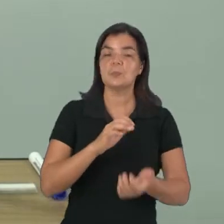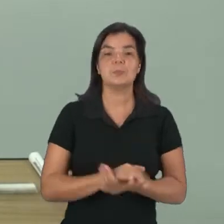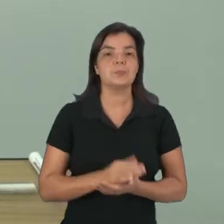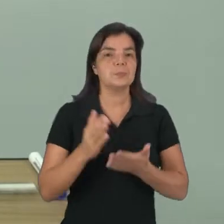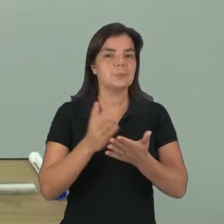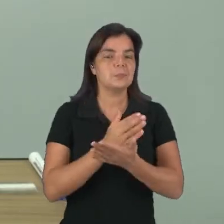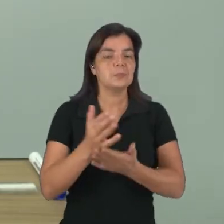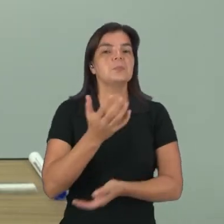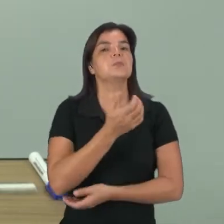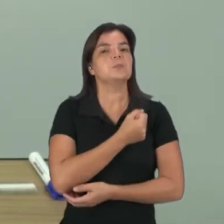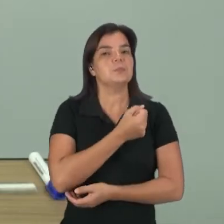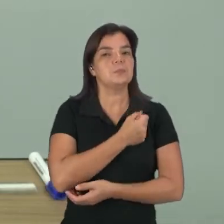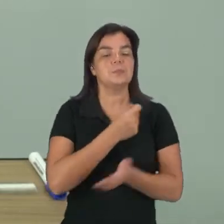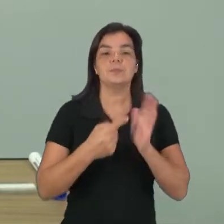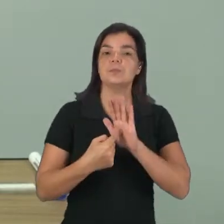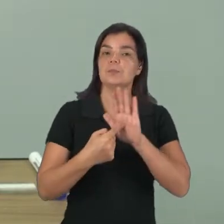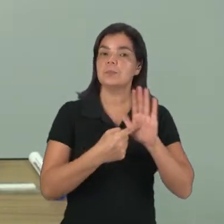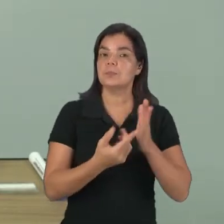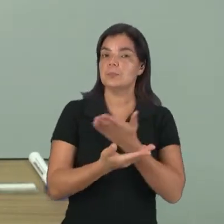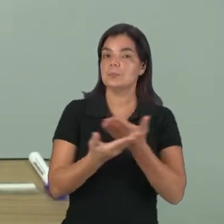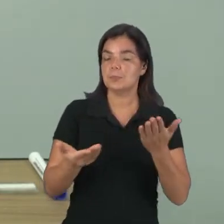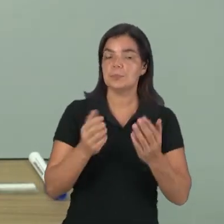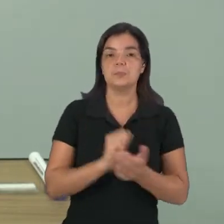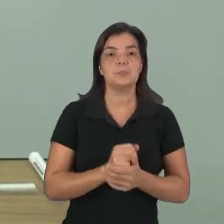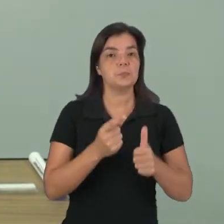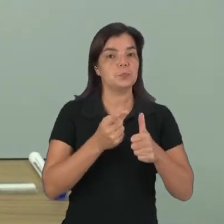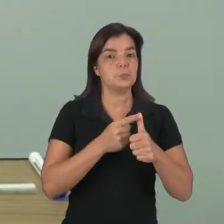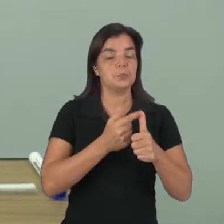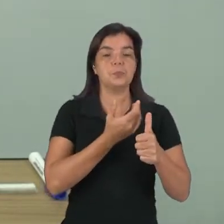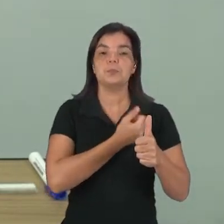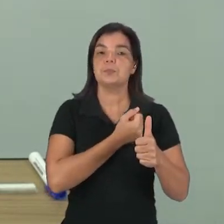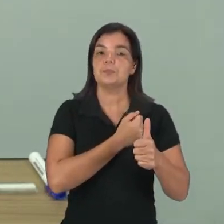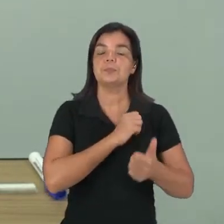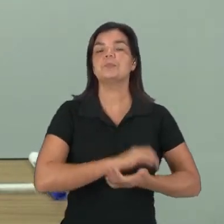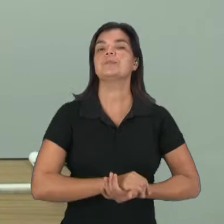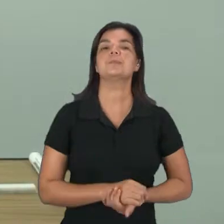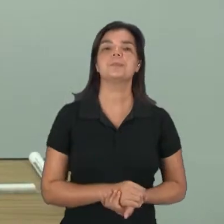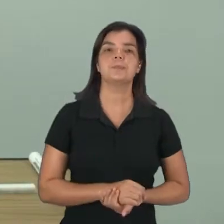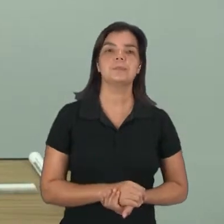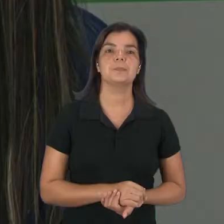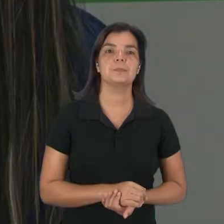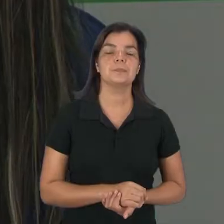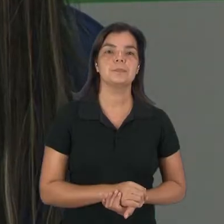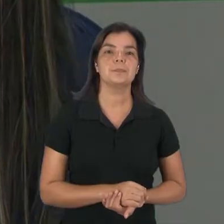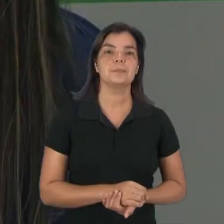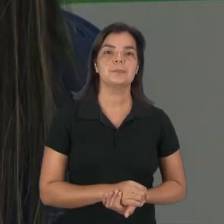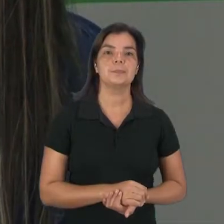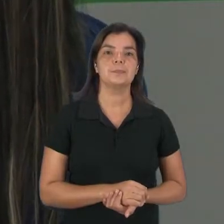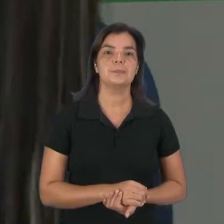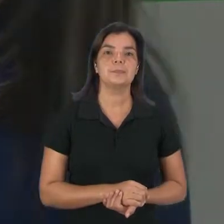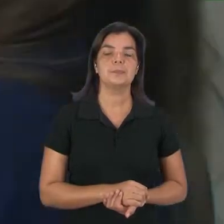alguns números e eu quero mostrar para vocês o nosso primeiro número. É esse aqui.